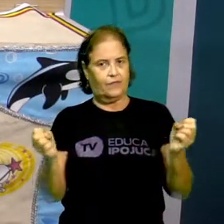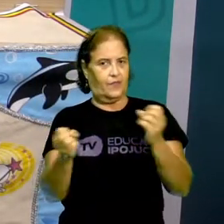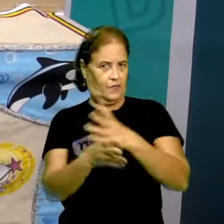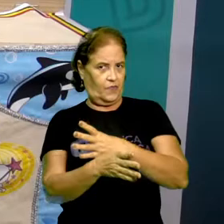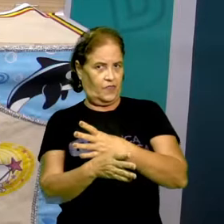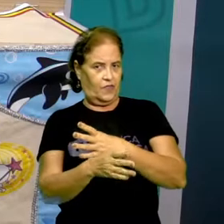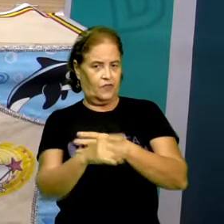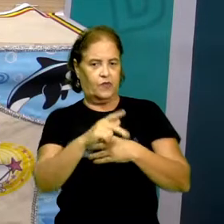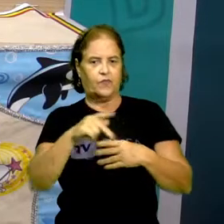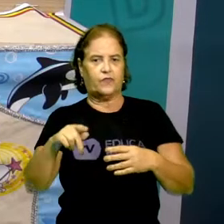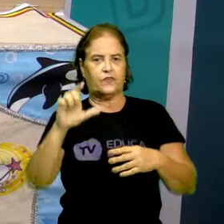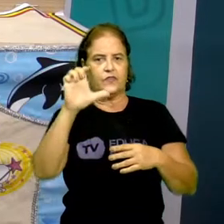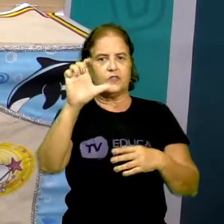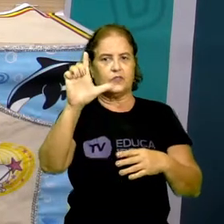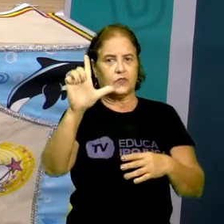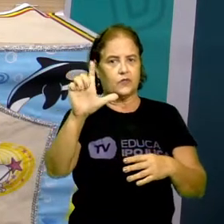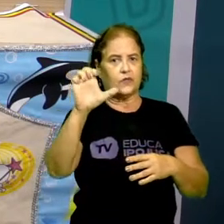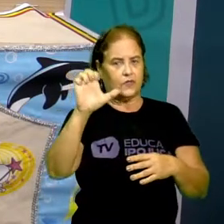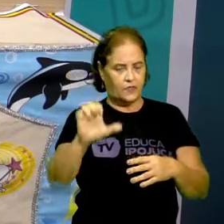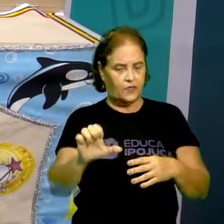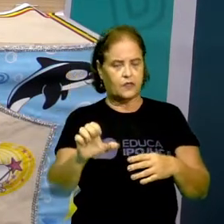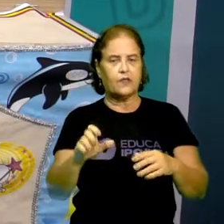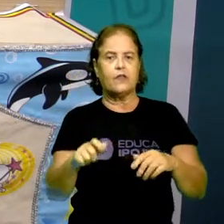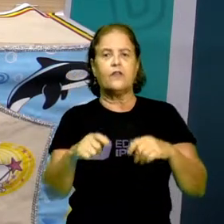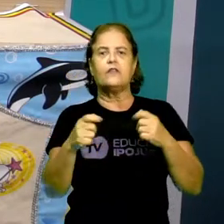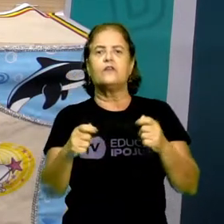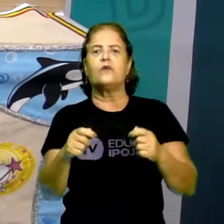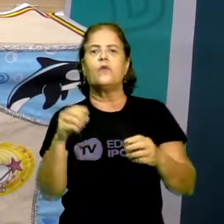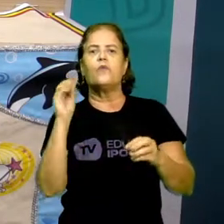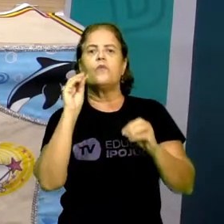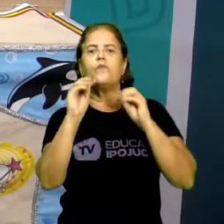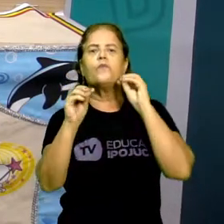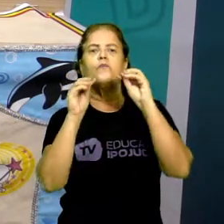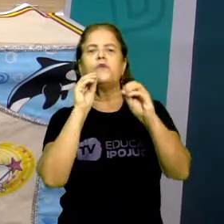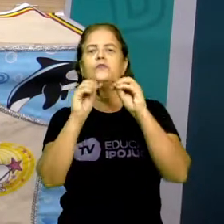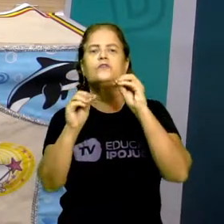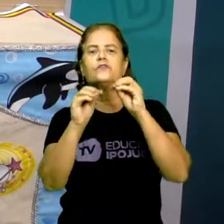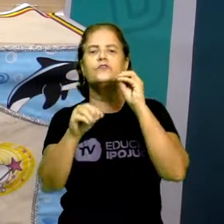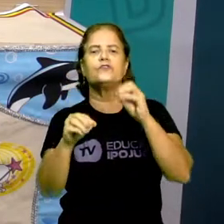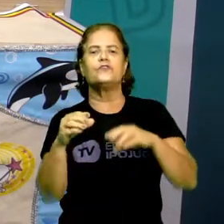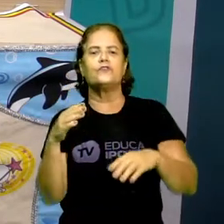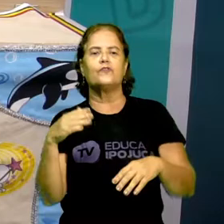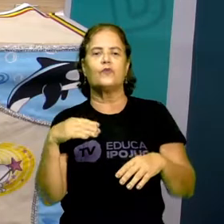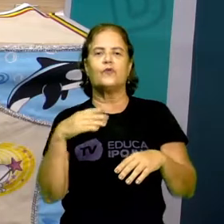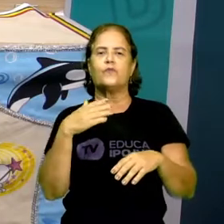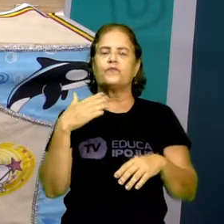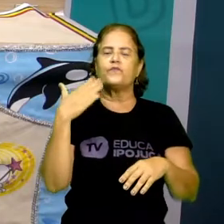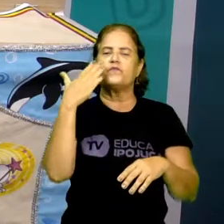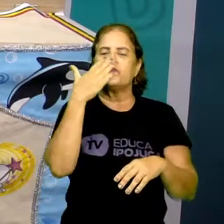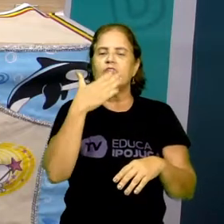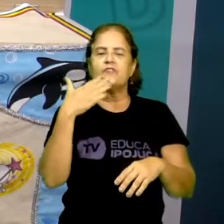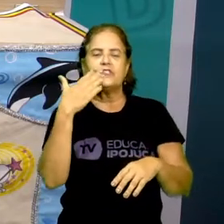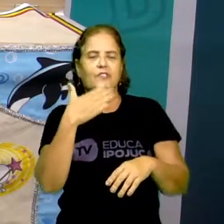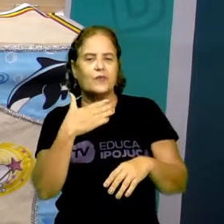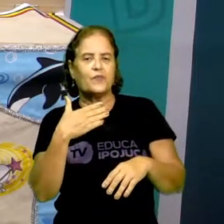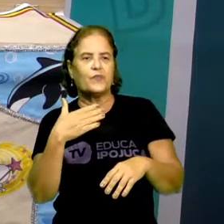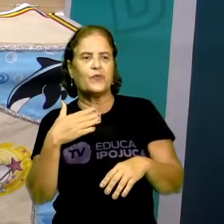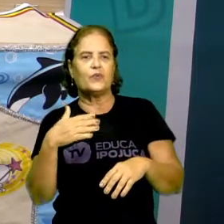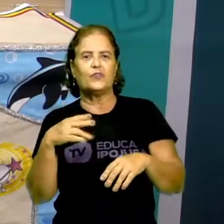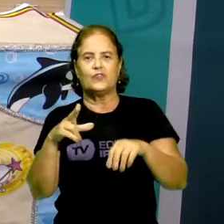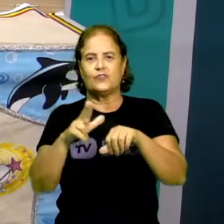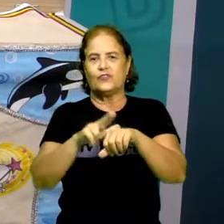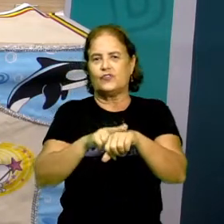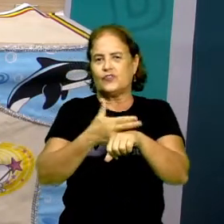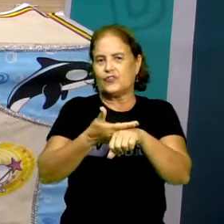vocês aquele beijo bem gostoso, com sabor de quê, leiturinha? Chocolate! Isso mesmo!